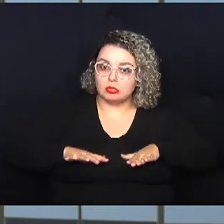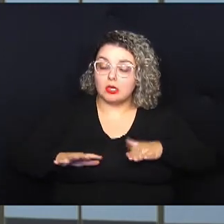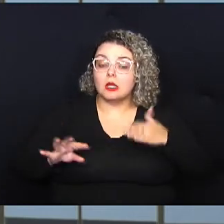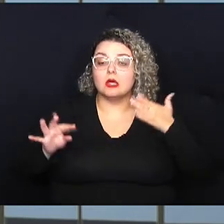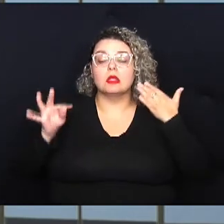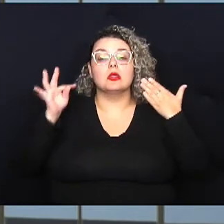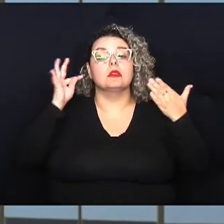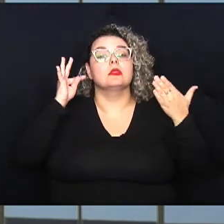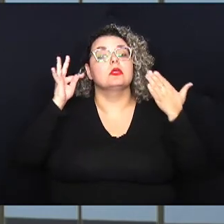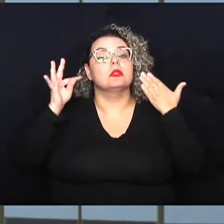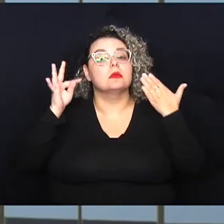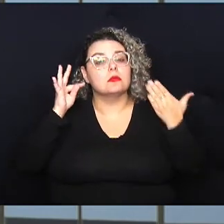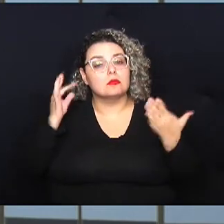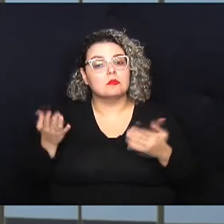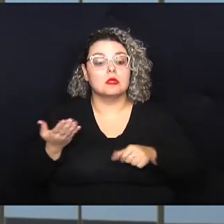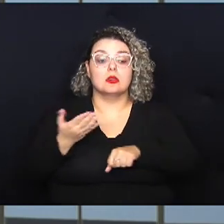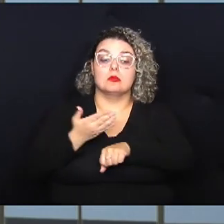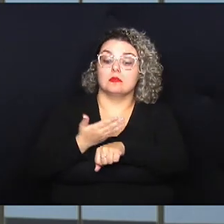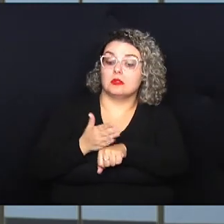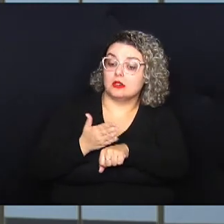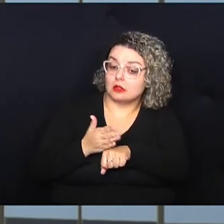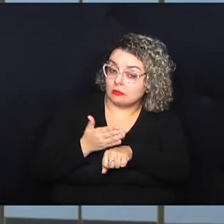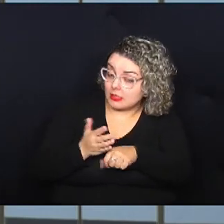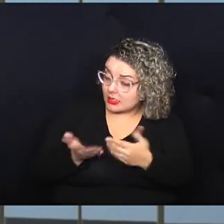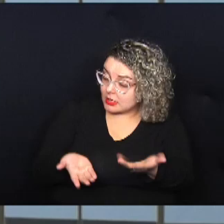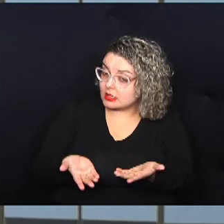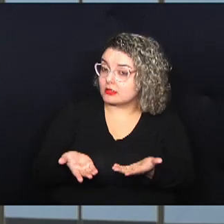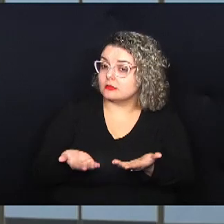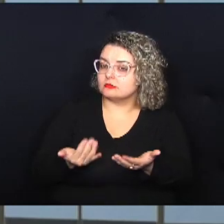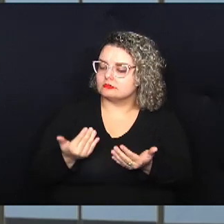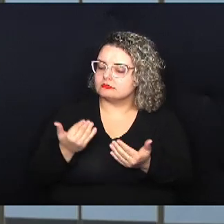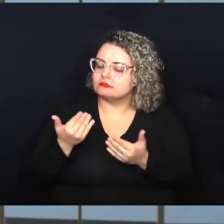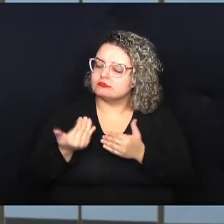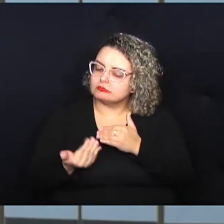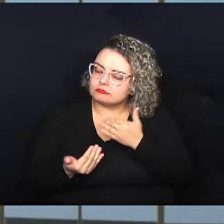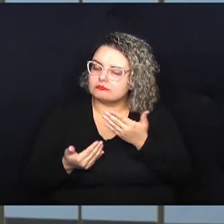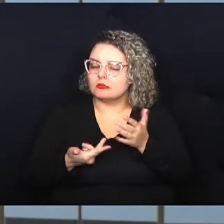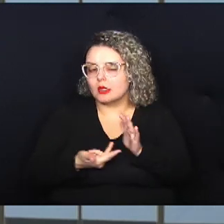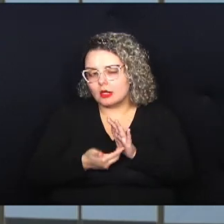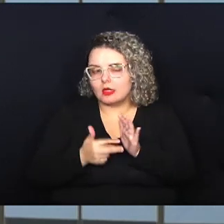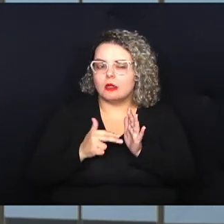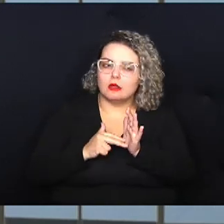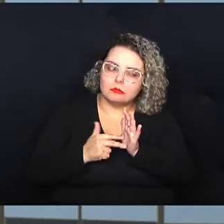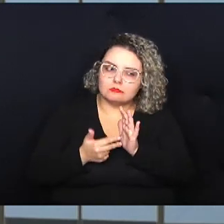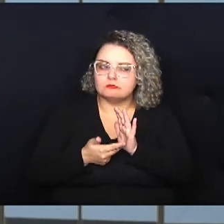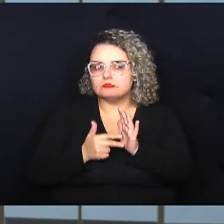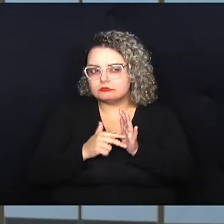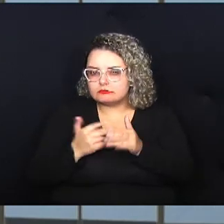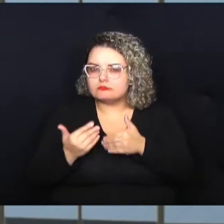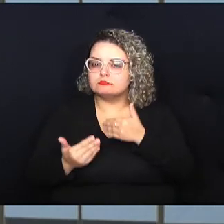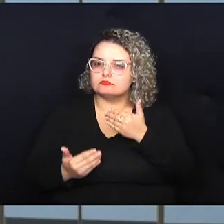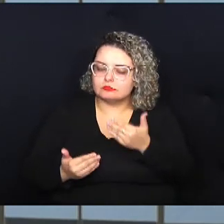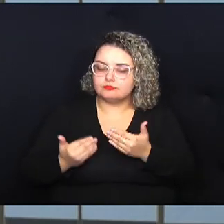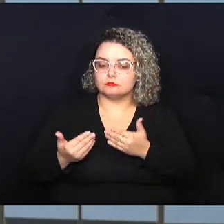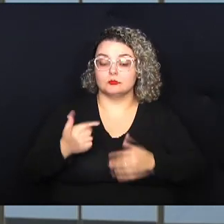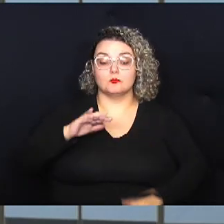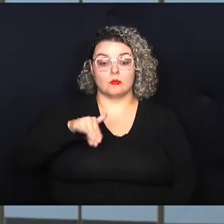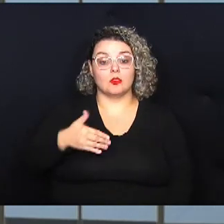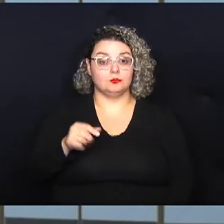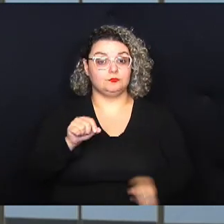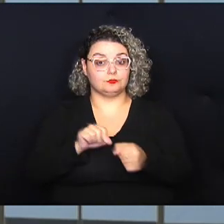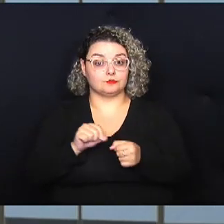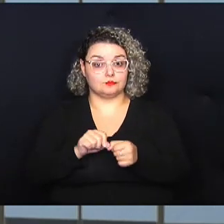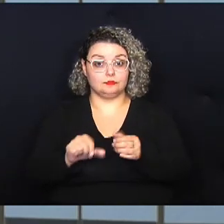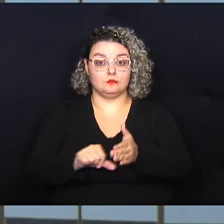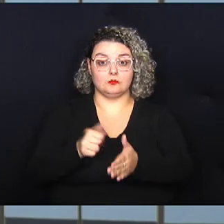É eu buscar um treinamento, né? E aquilo vai fazendo sentido a cada um que você vai passando. Quando eu fiz,